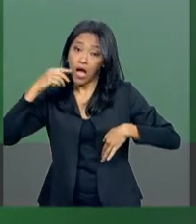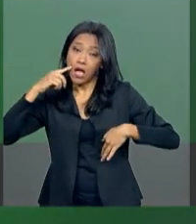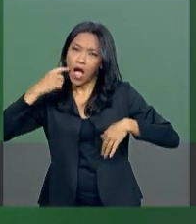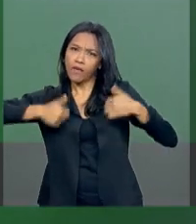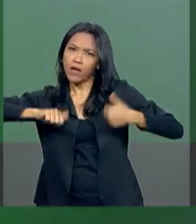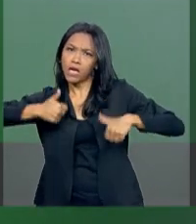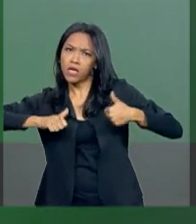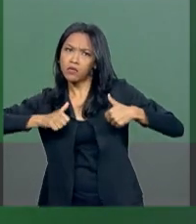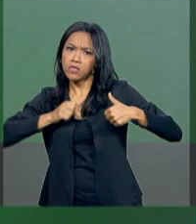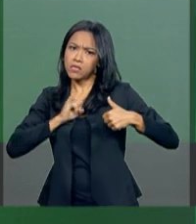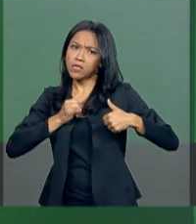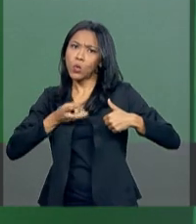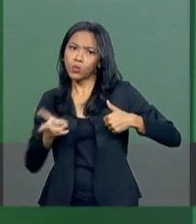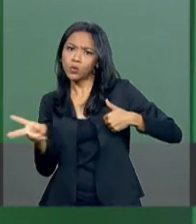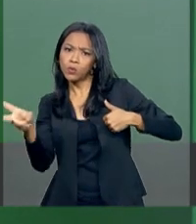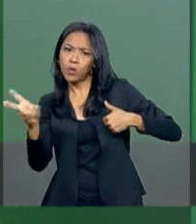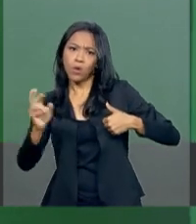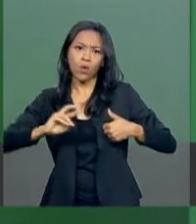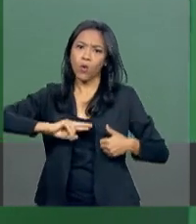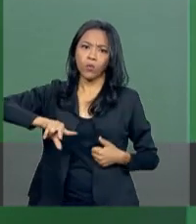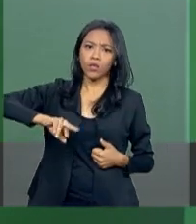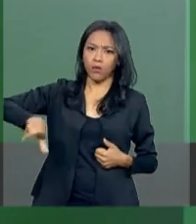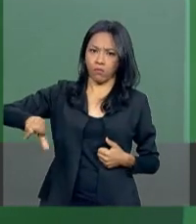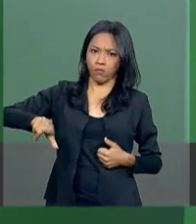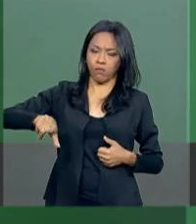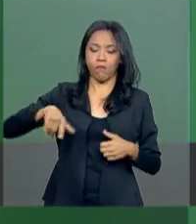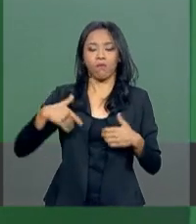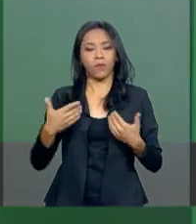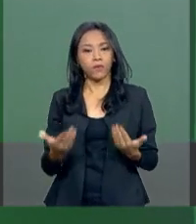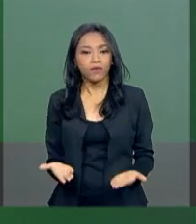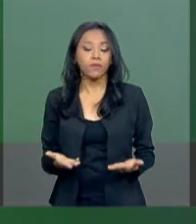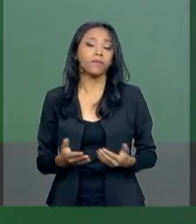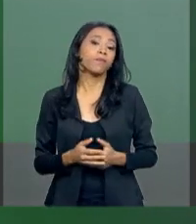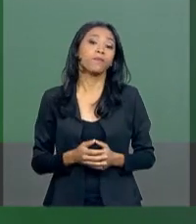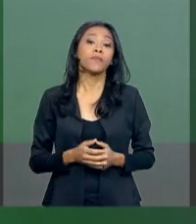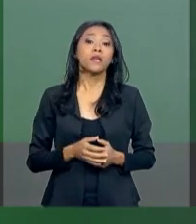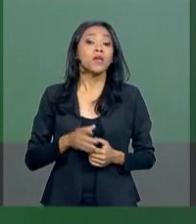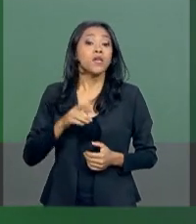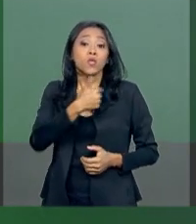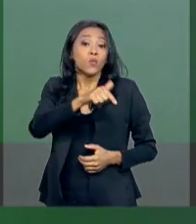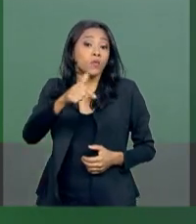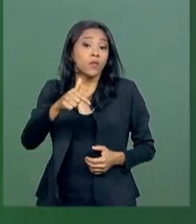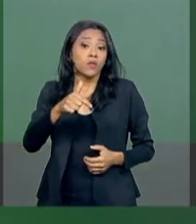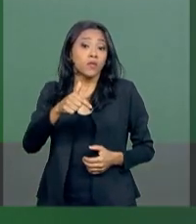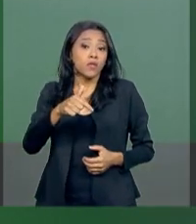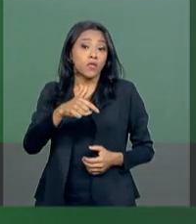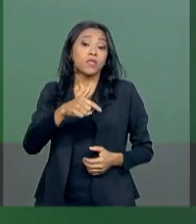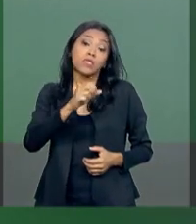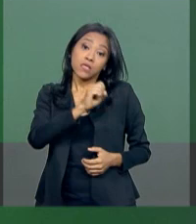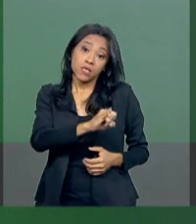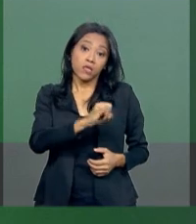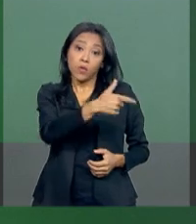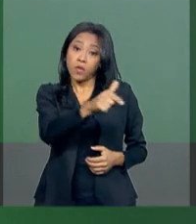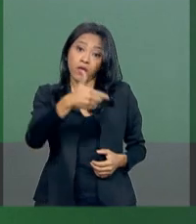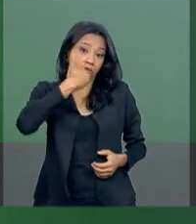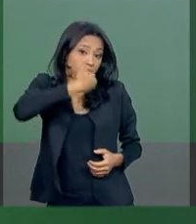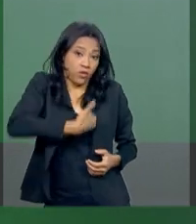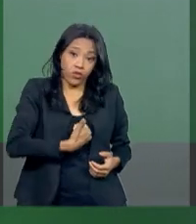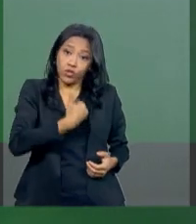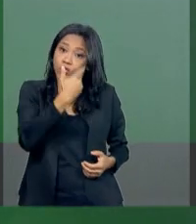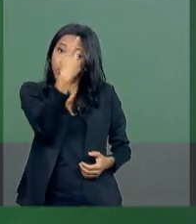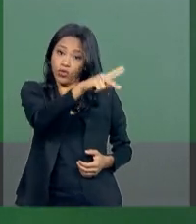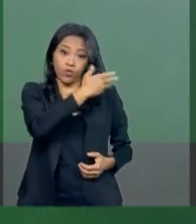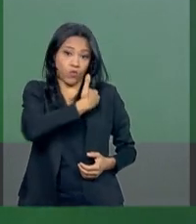se é o caso de ampliar ou não como não houve solicitação da do governador logicamente respeito ao